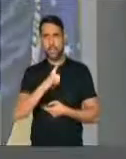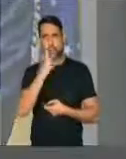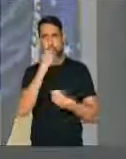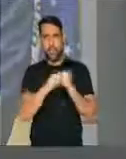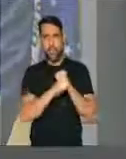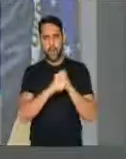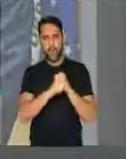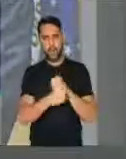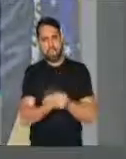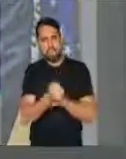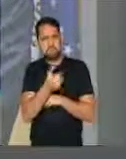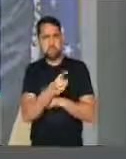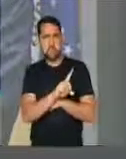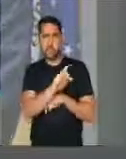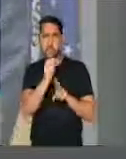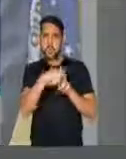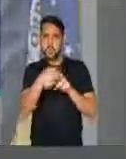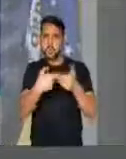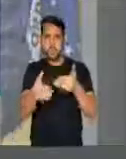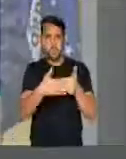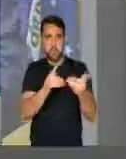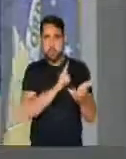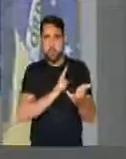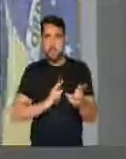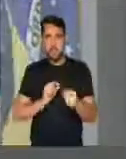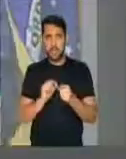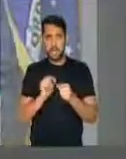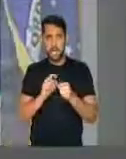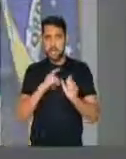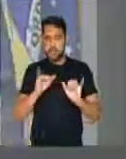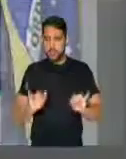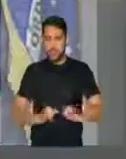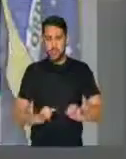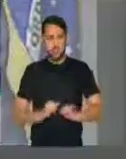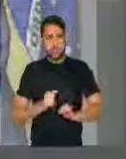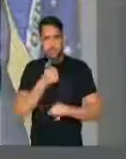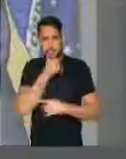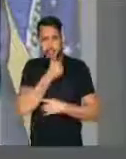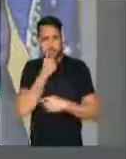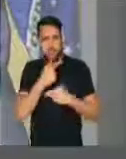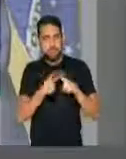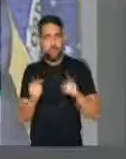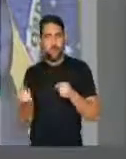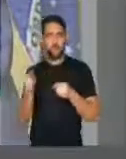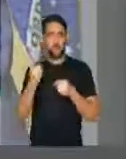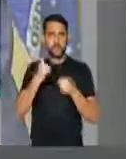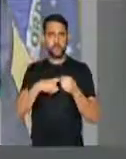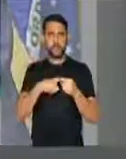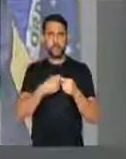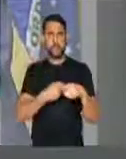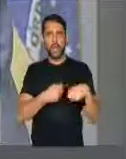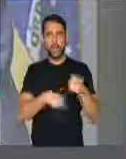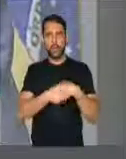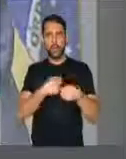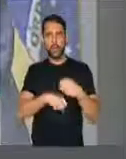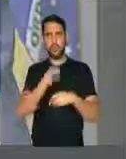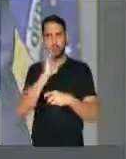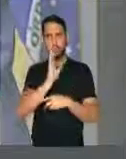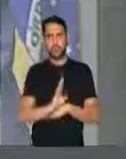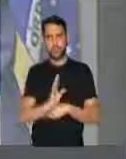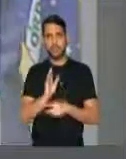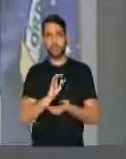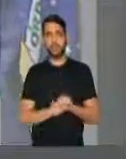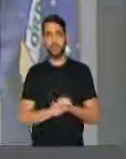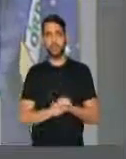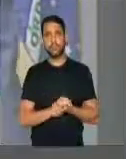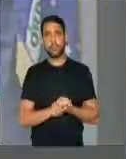um ano e pouco e que está a duras penas recuperando a economia do estado,